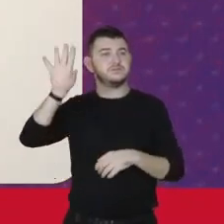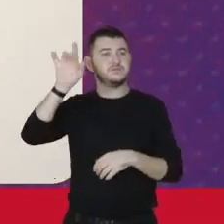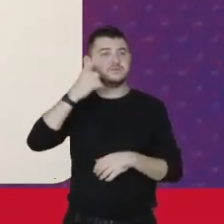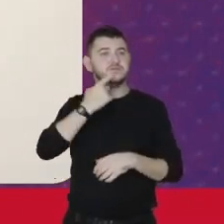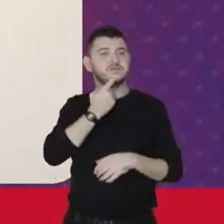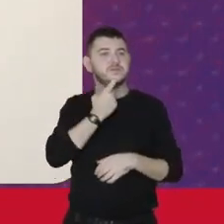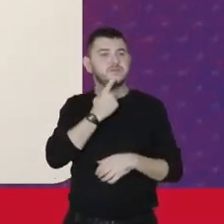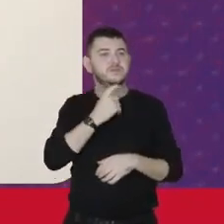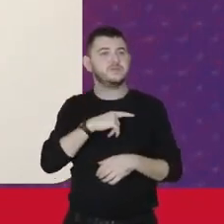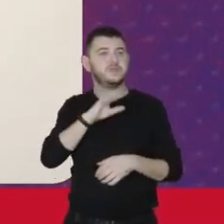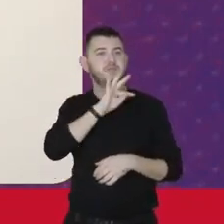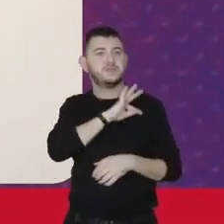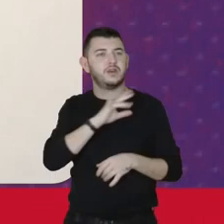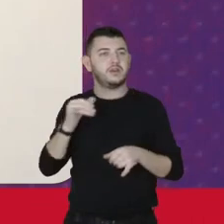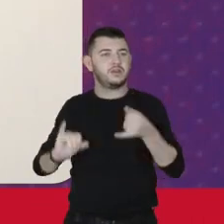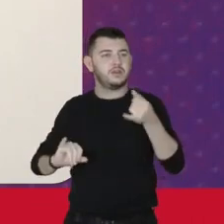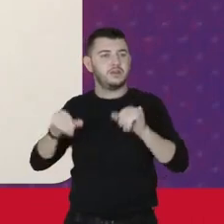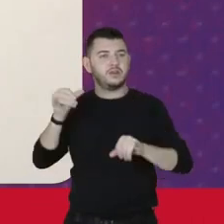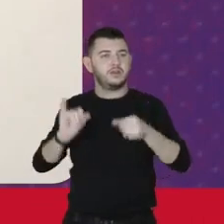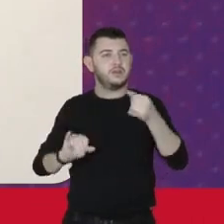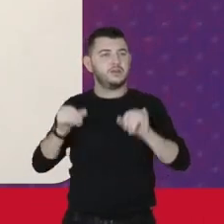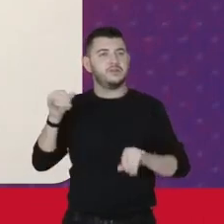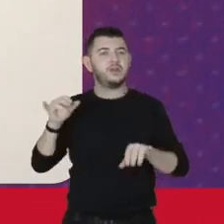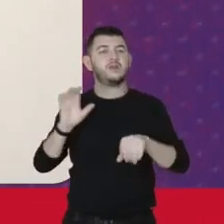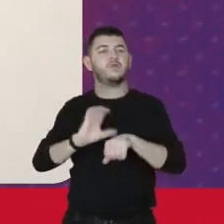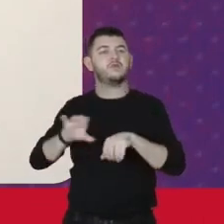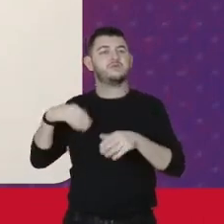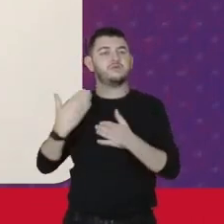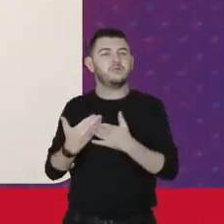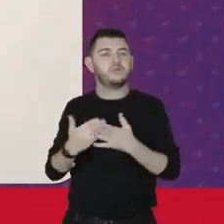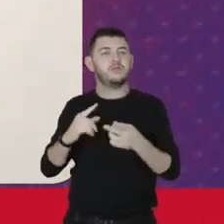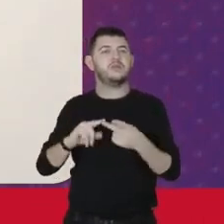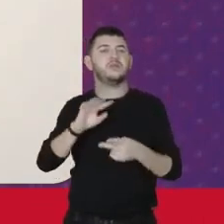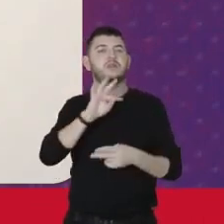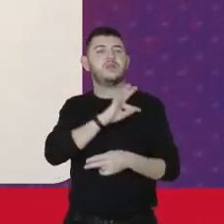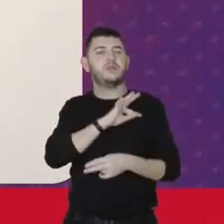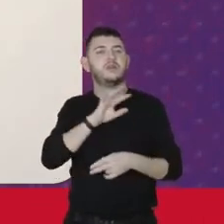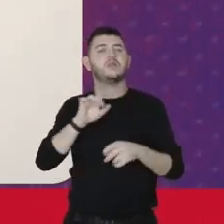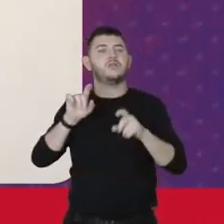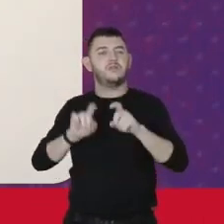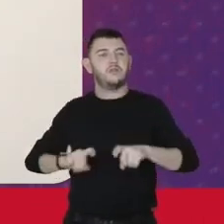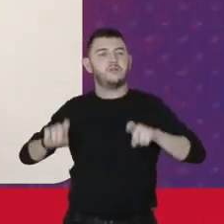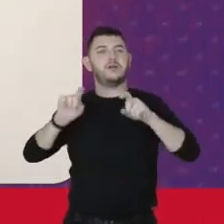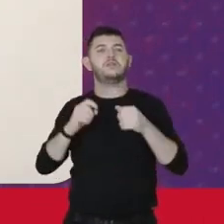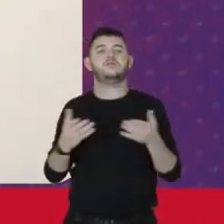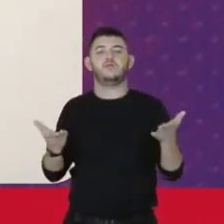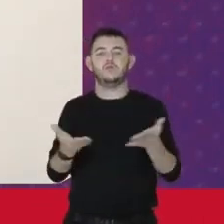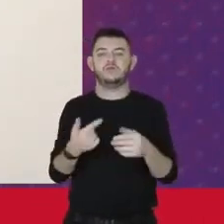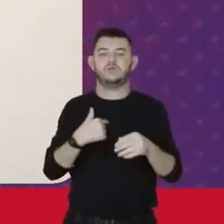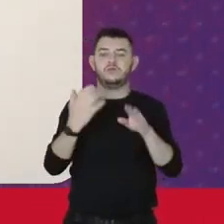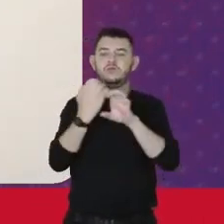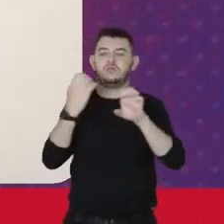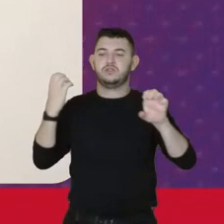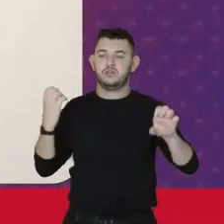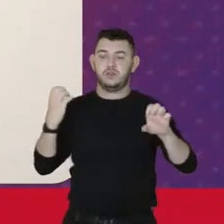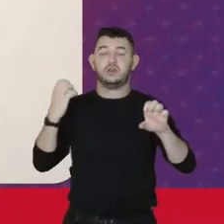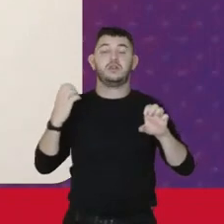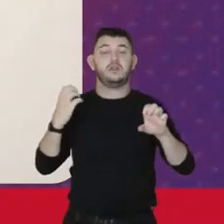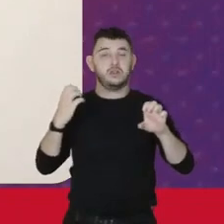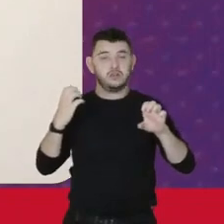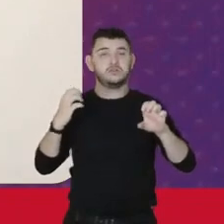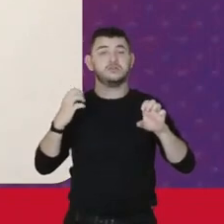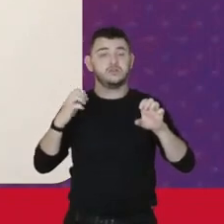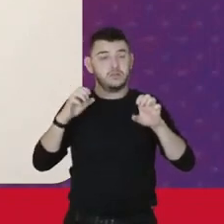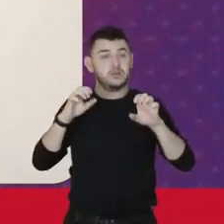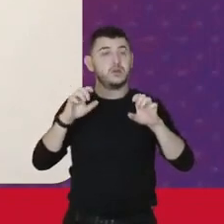fiz técnico em Química, fiz técnico em Informática, hoje eu sou formada em Engenharia de Computação. E sempre que eu